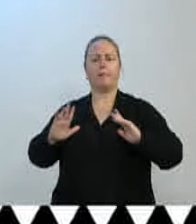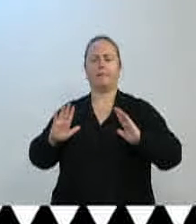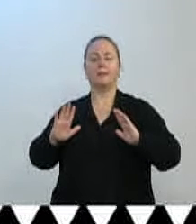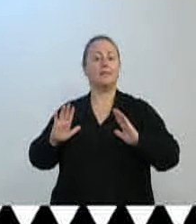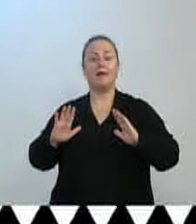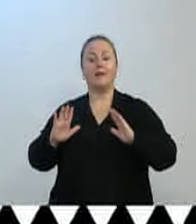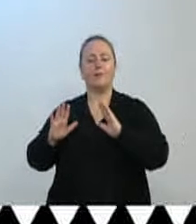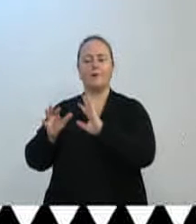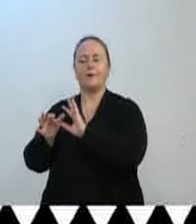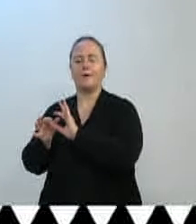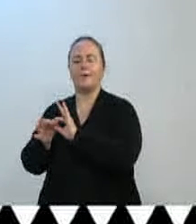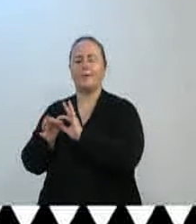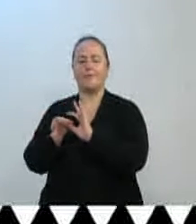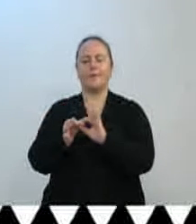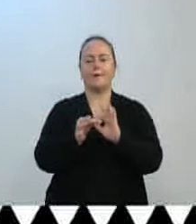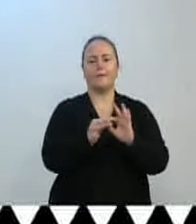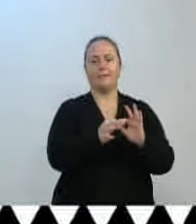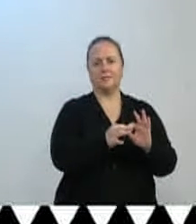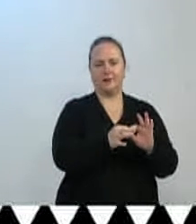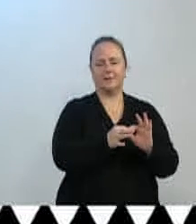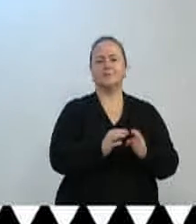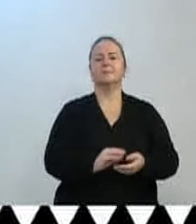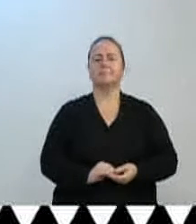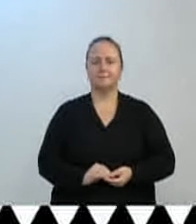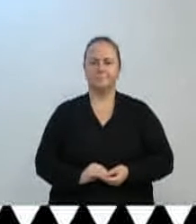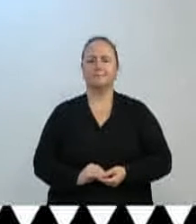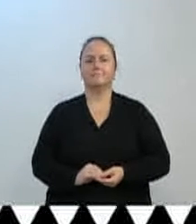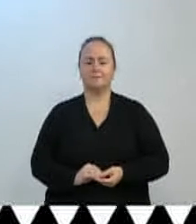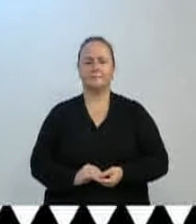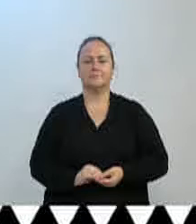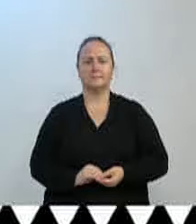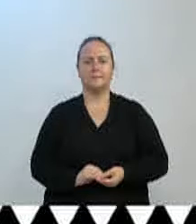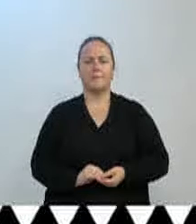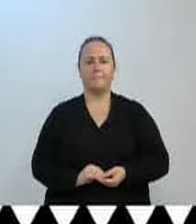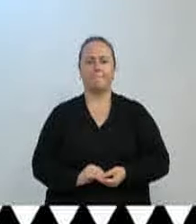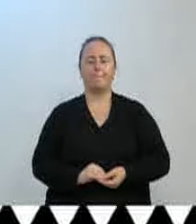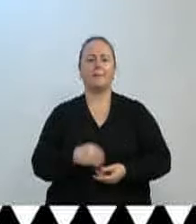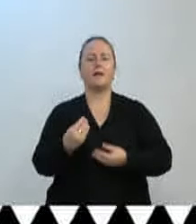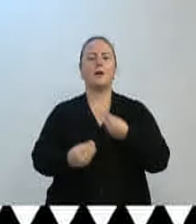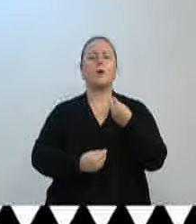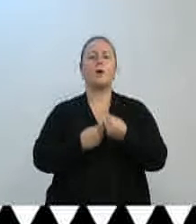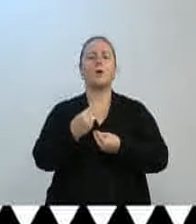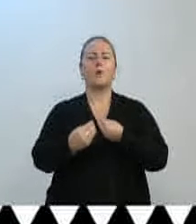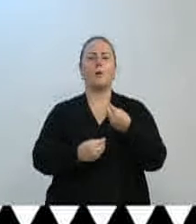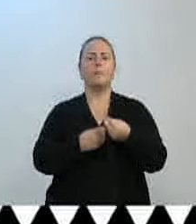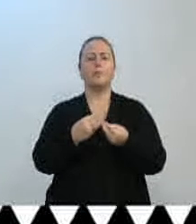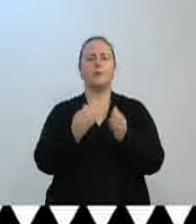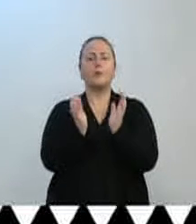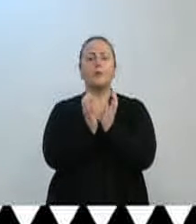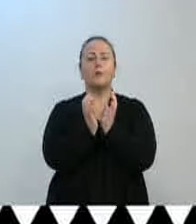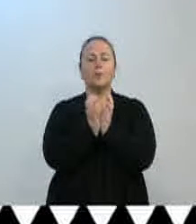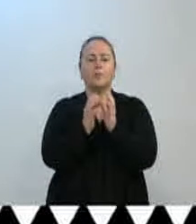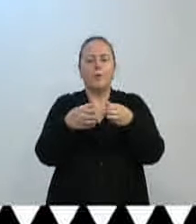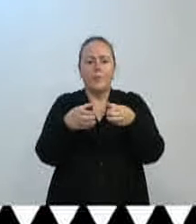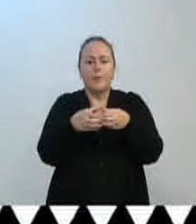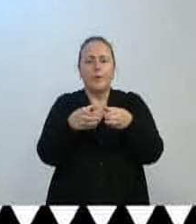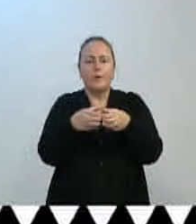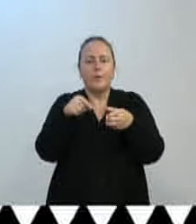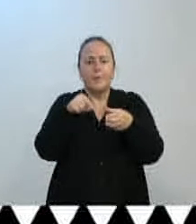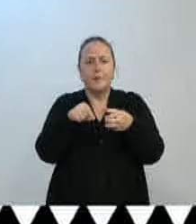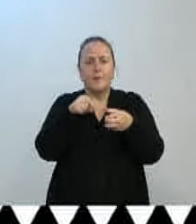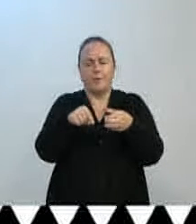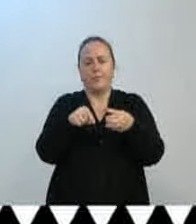a história em função de pessoas, mas sim do conjunto, do